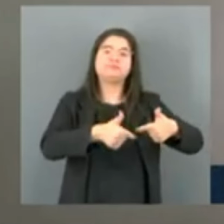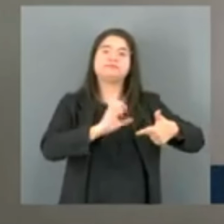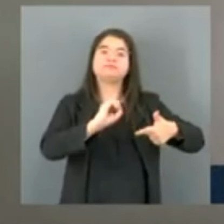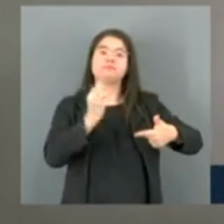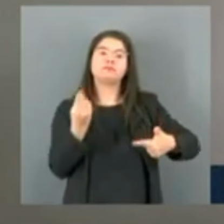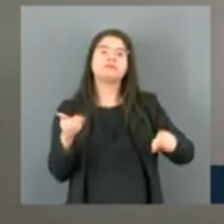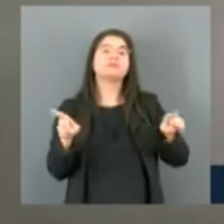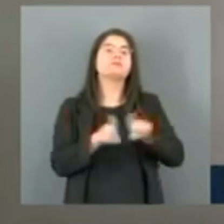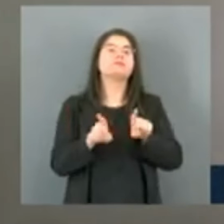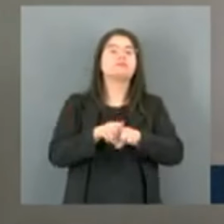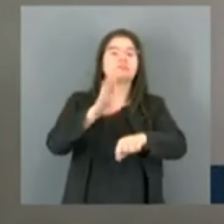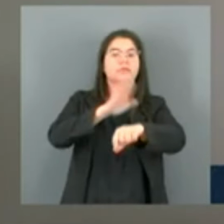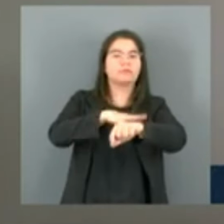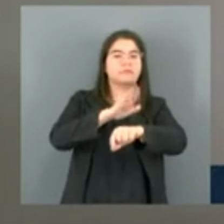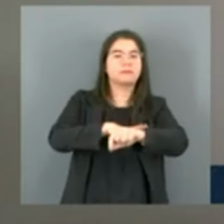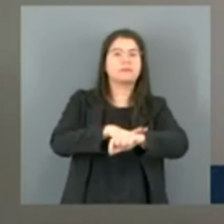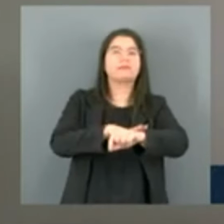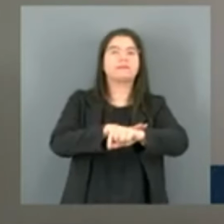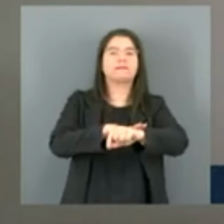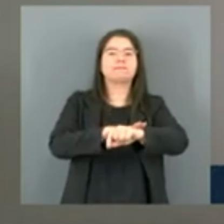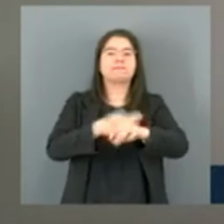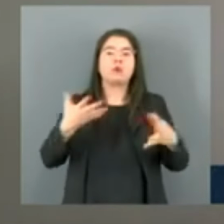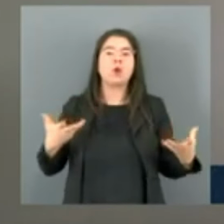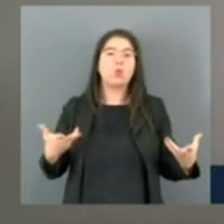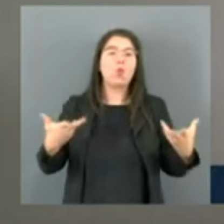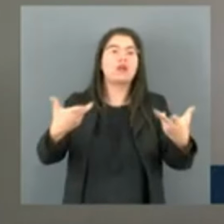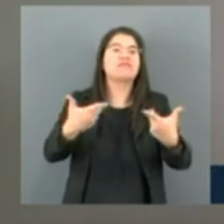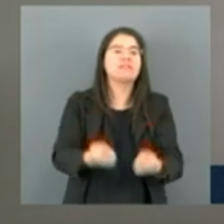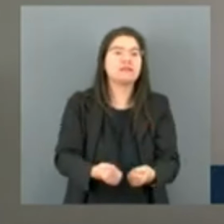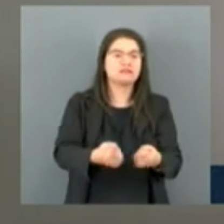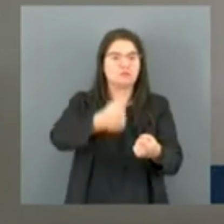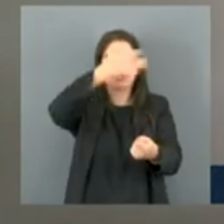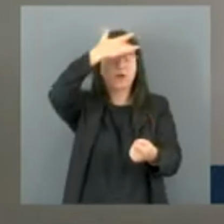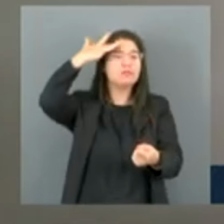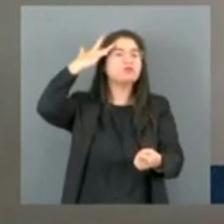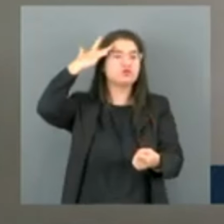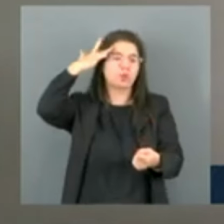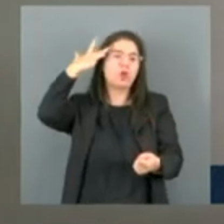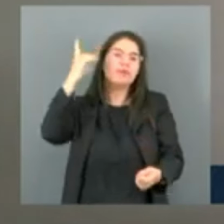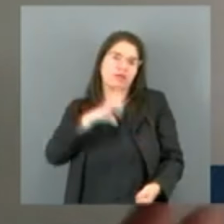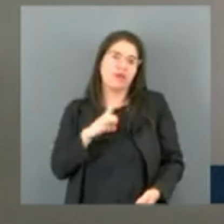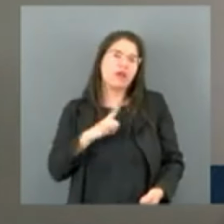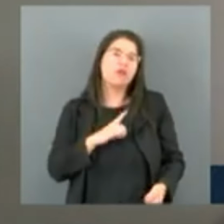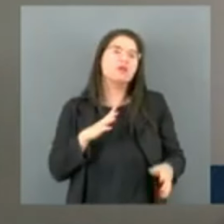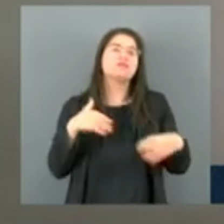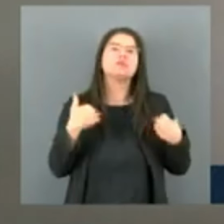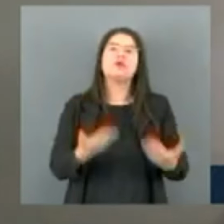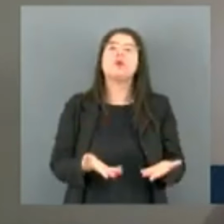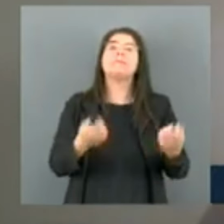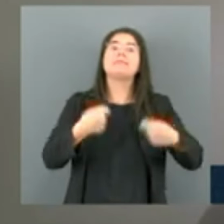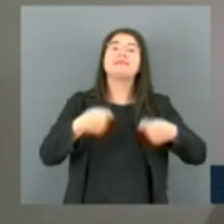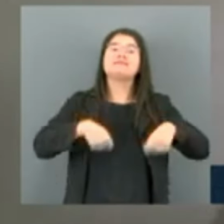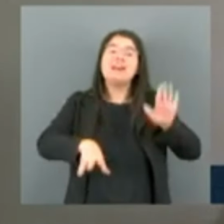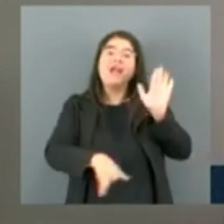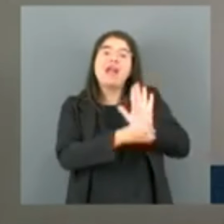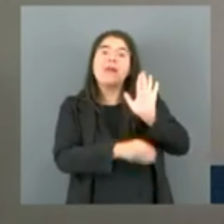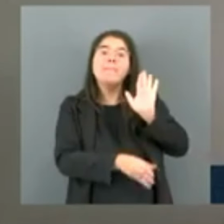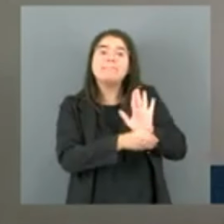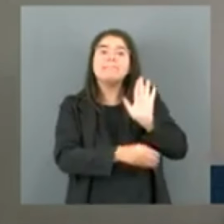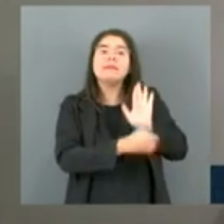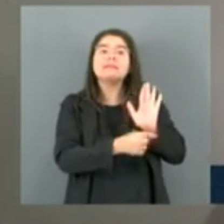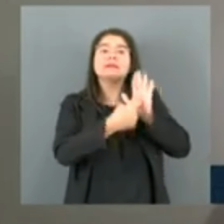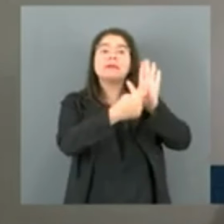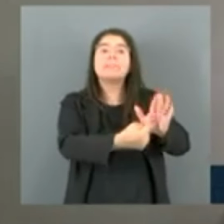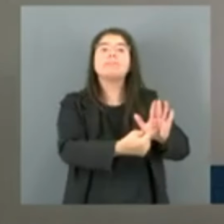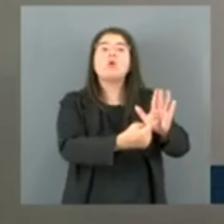seja no tempo de qualificação que essa pessoa obteve, né? Então, tem que trazer emendas prevendo o acúmulo de